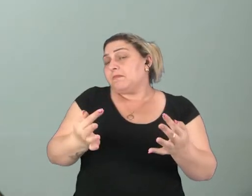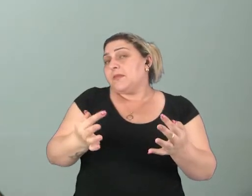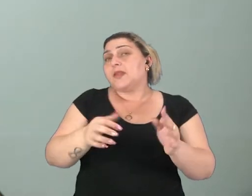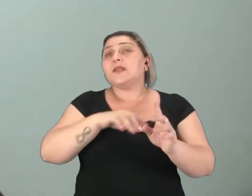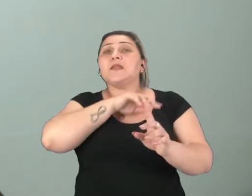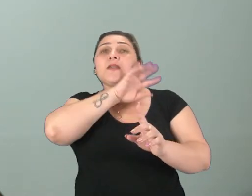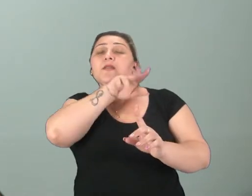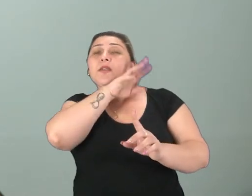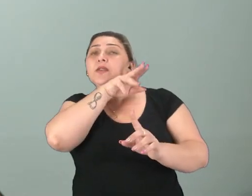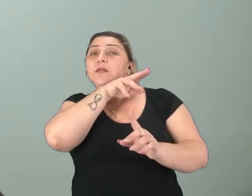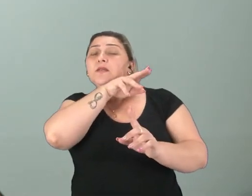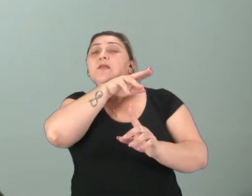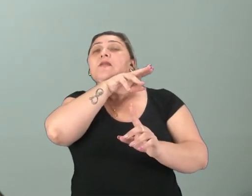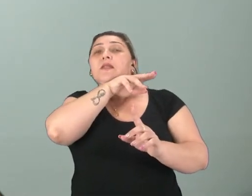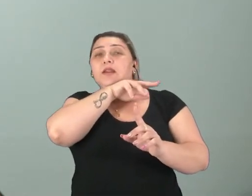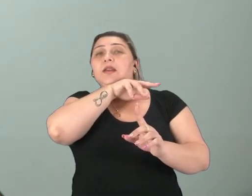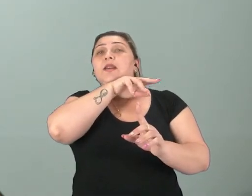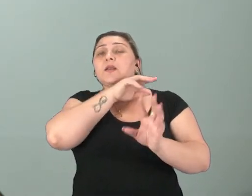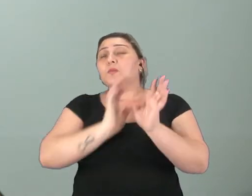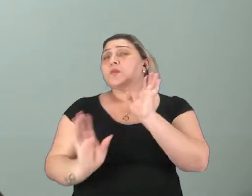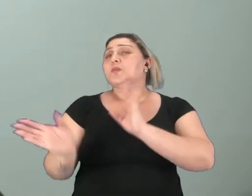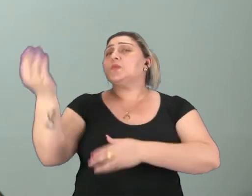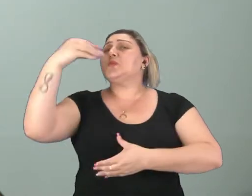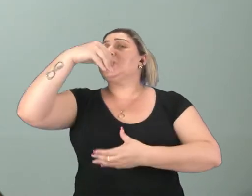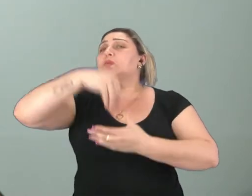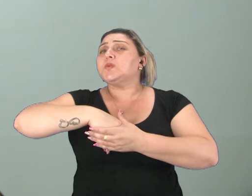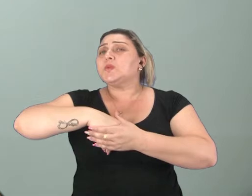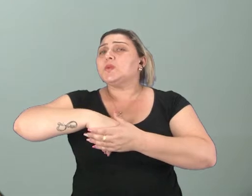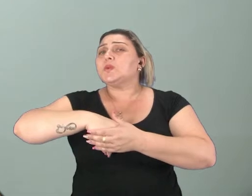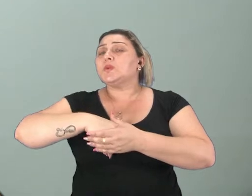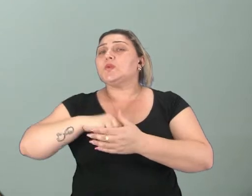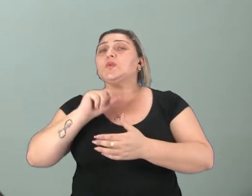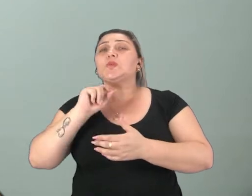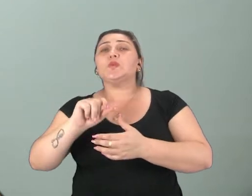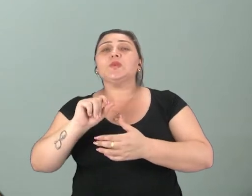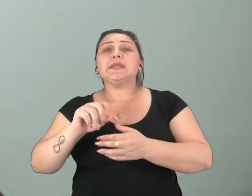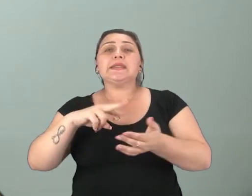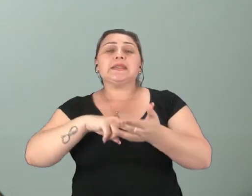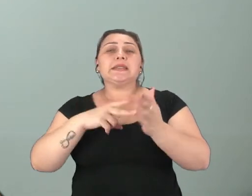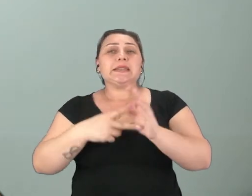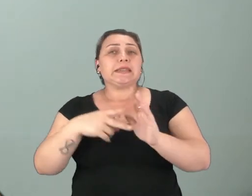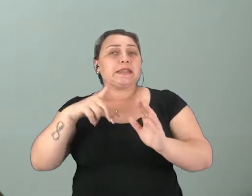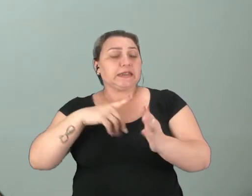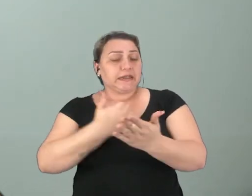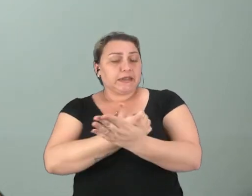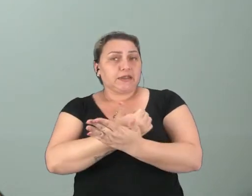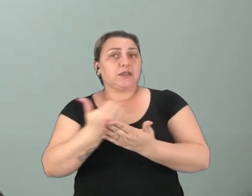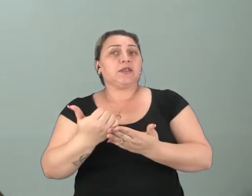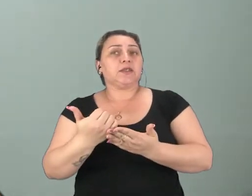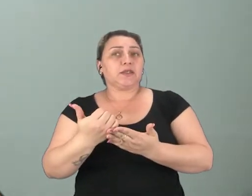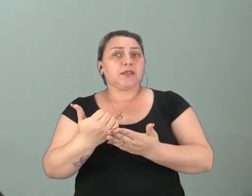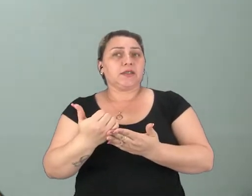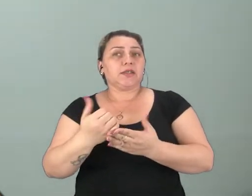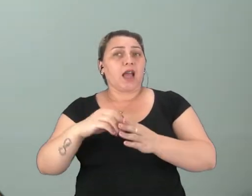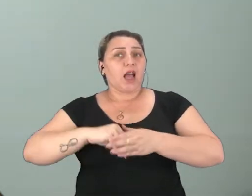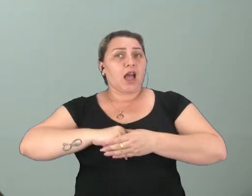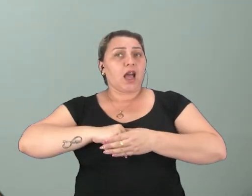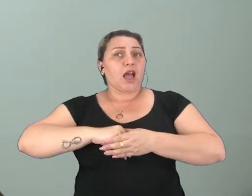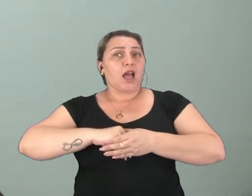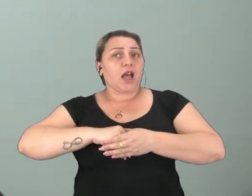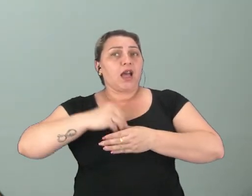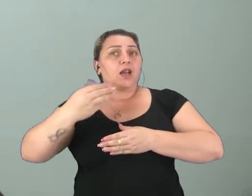Eles são animais que se personificam. E o que isso quer dizer? Eles possuem em suas ações atitudes